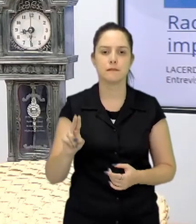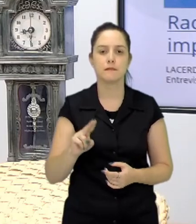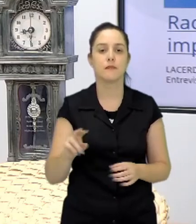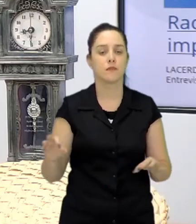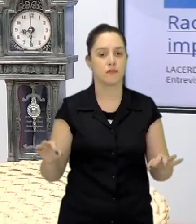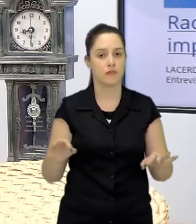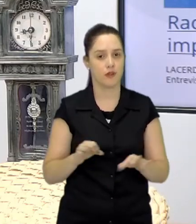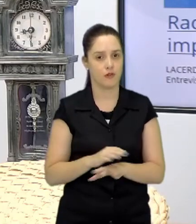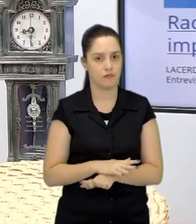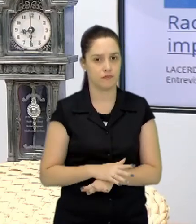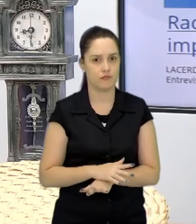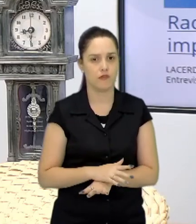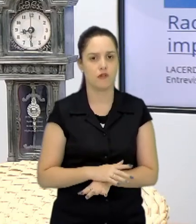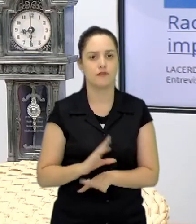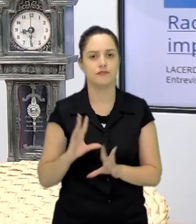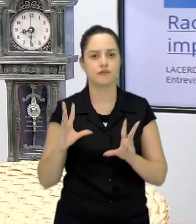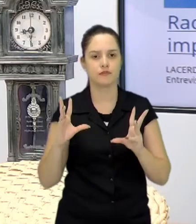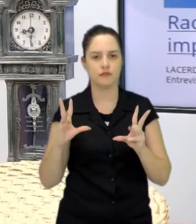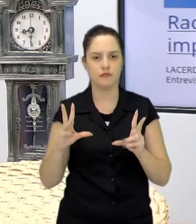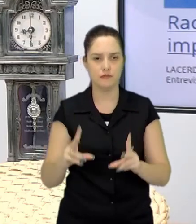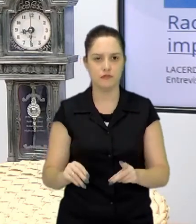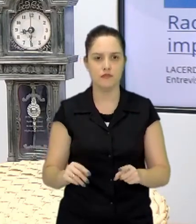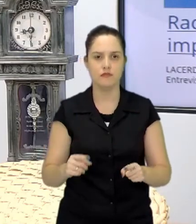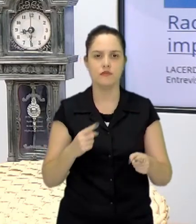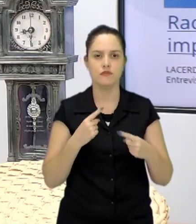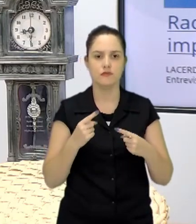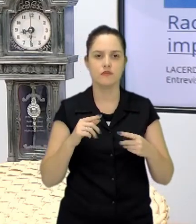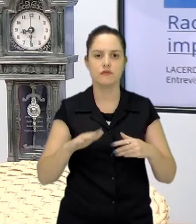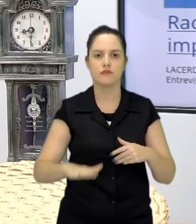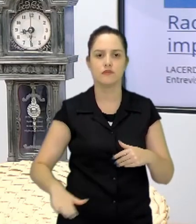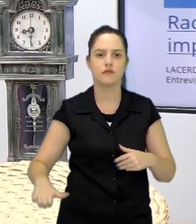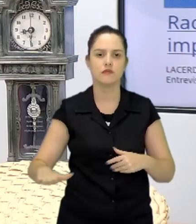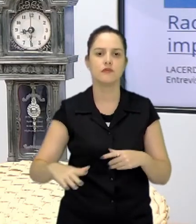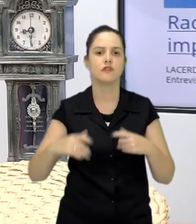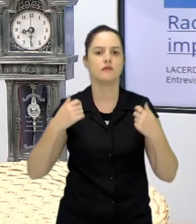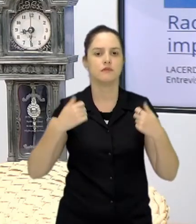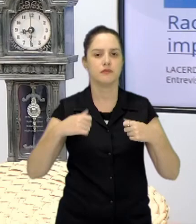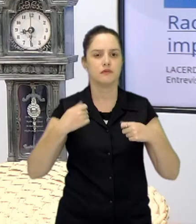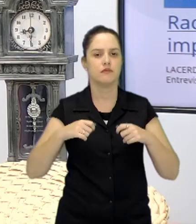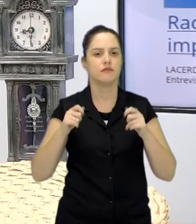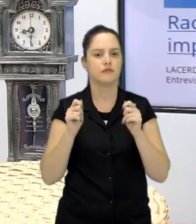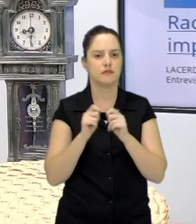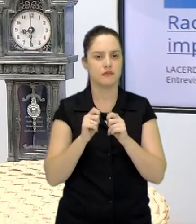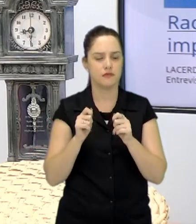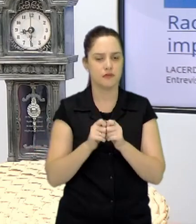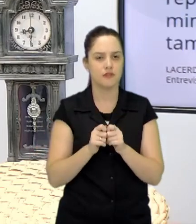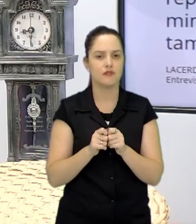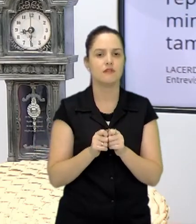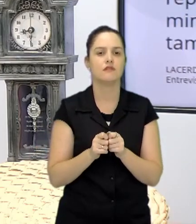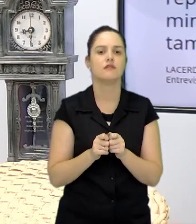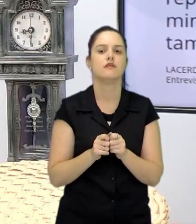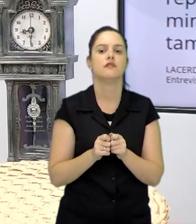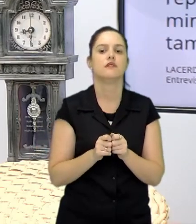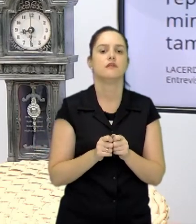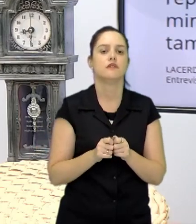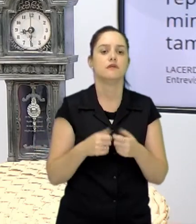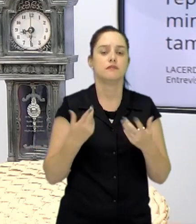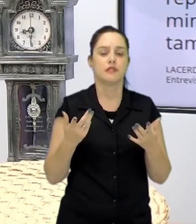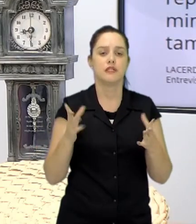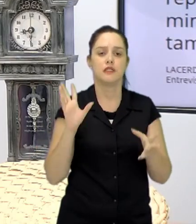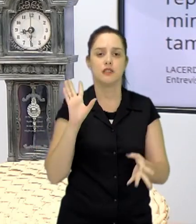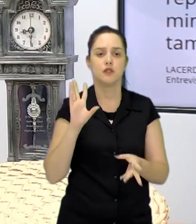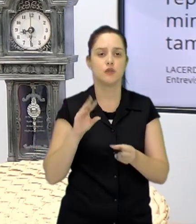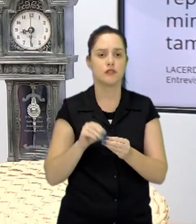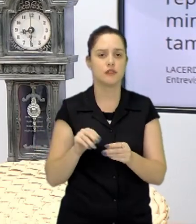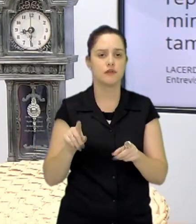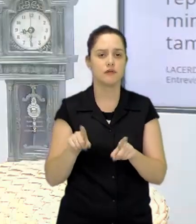completa, tem todas as informações que vocês precisam acerca do racismo digitalizado, que inclusive, ele vai